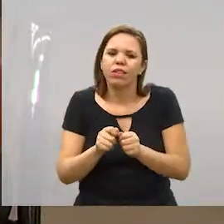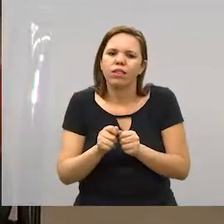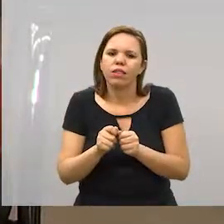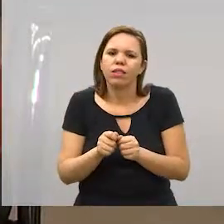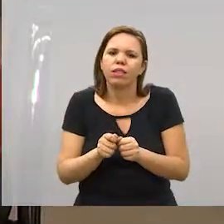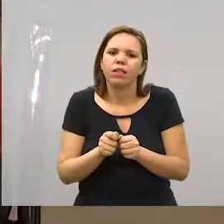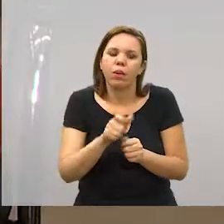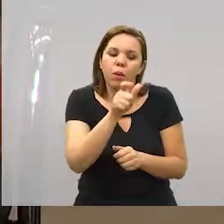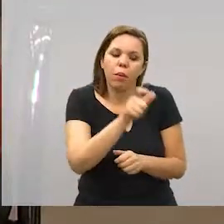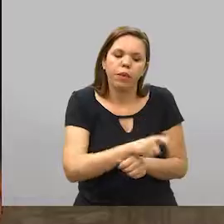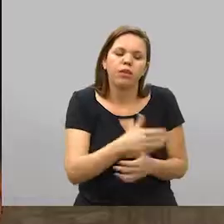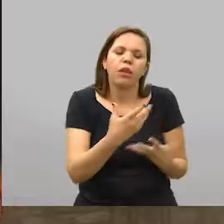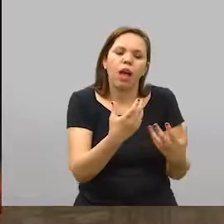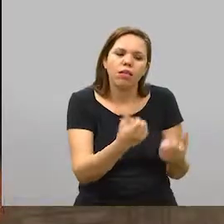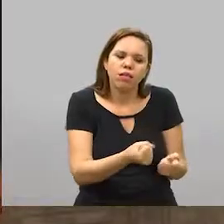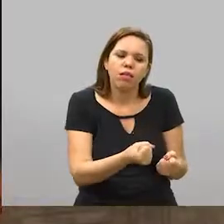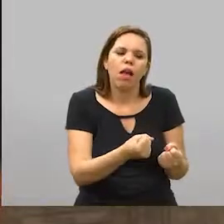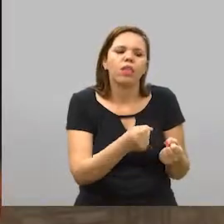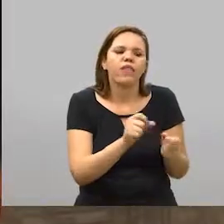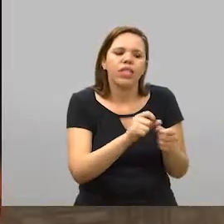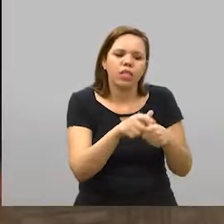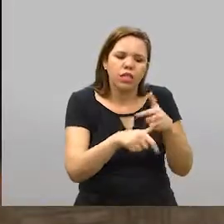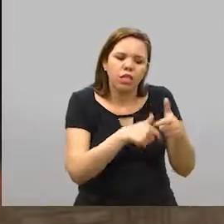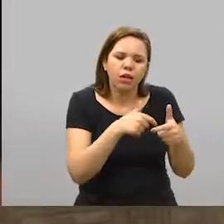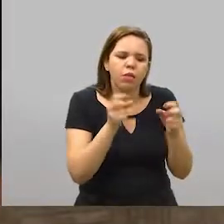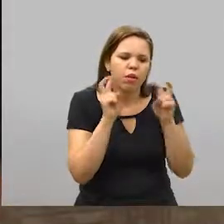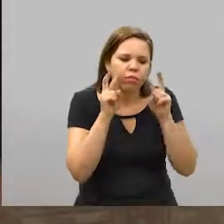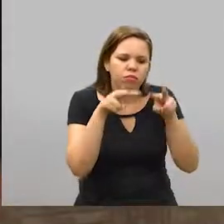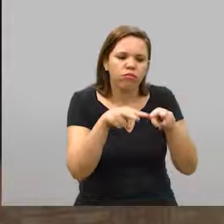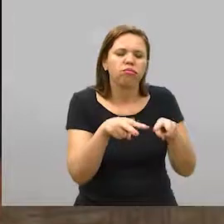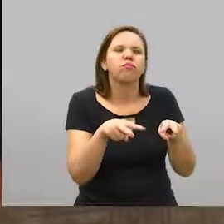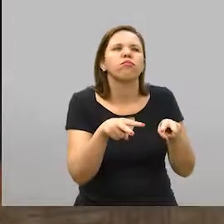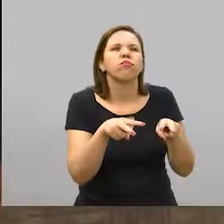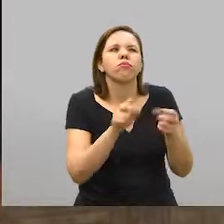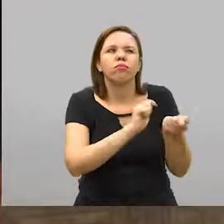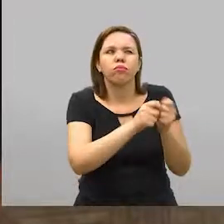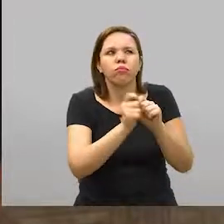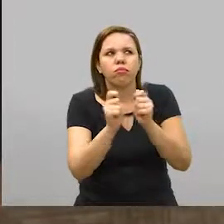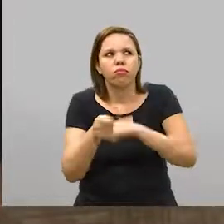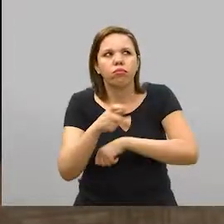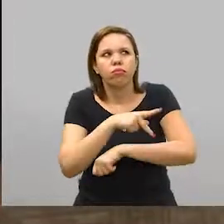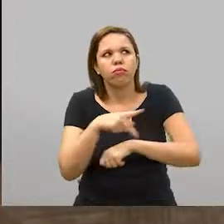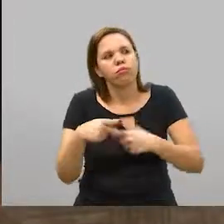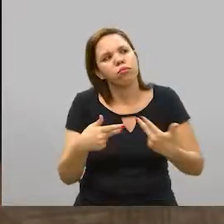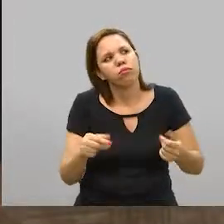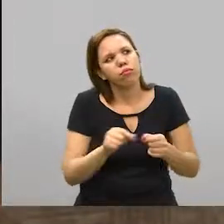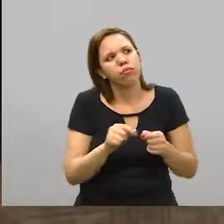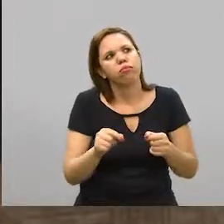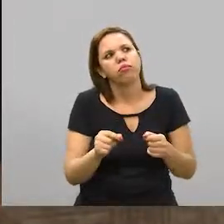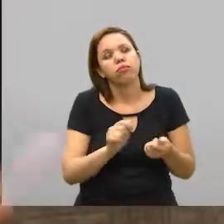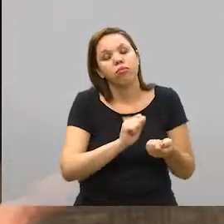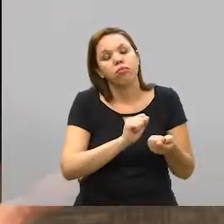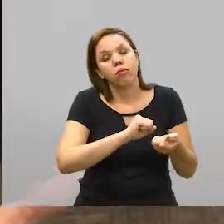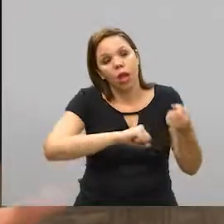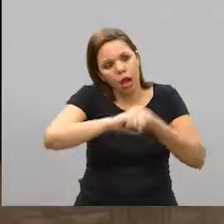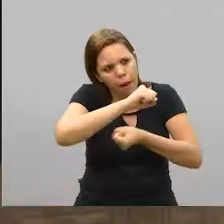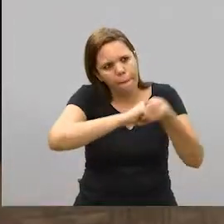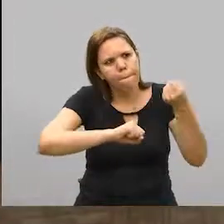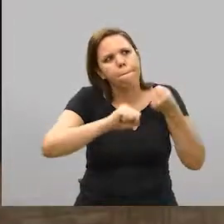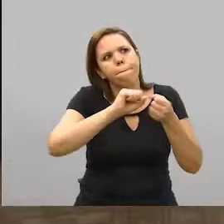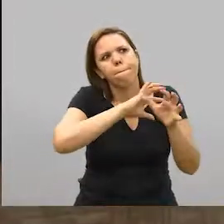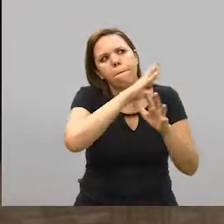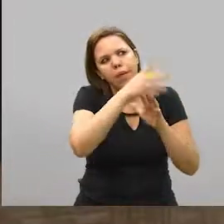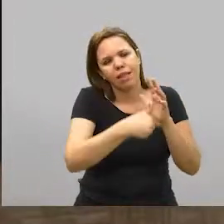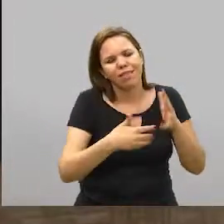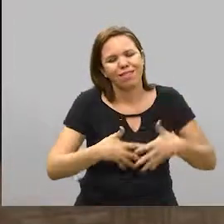super bonitas. É uma pessoa super sensível mesmo e tem um olhar lúdico, né? Assim, para essas questões